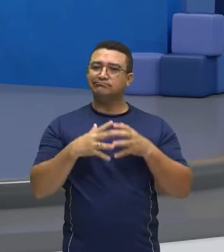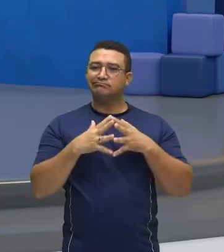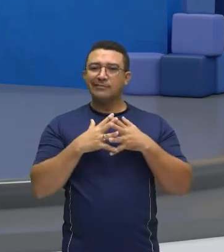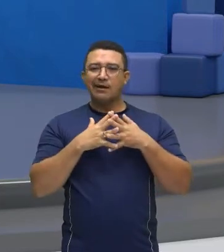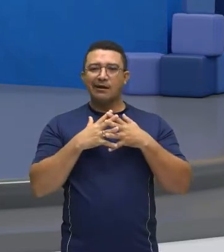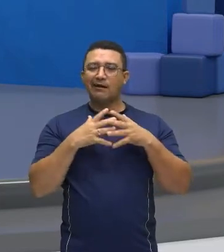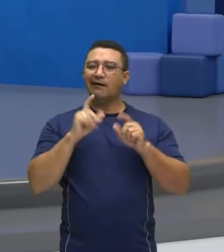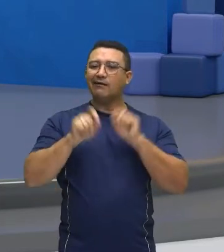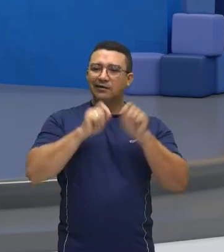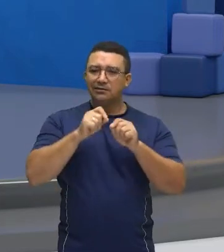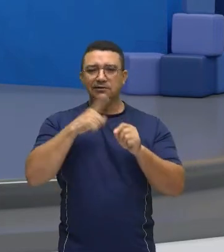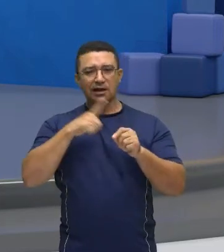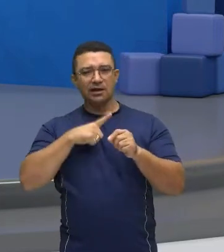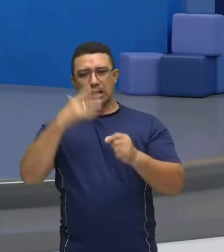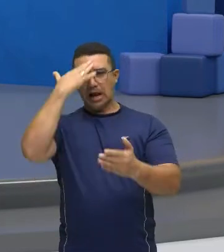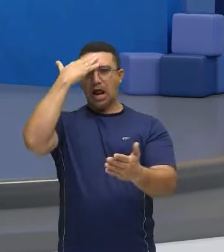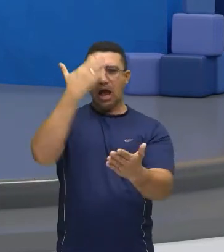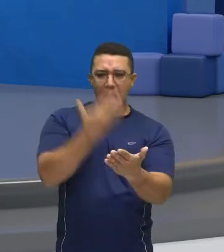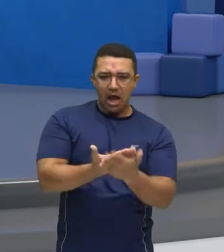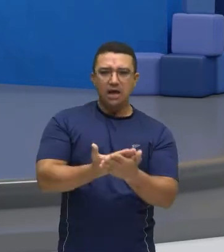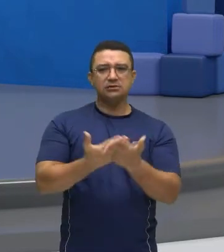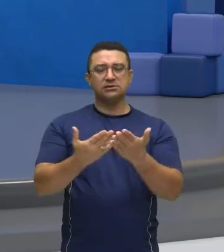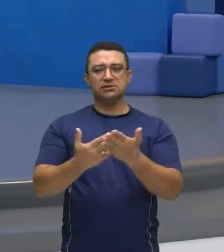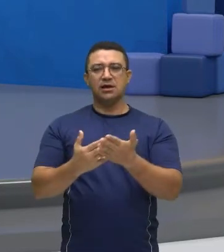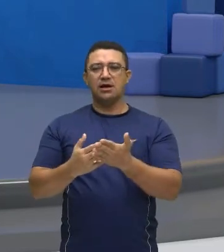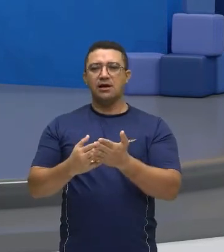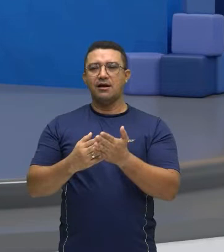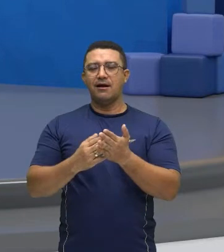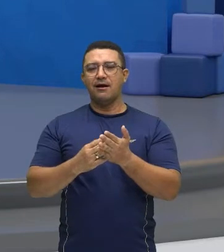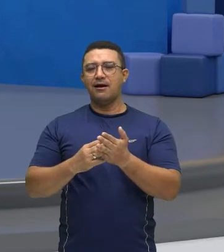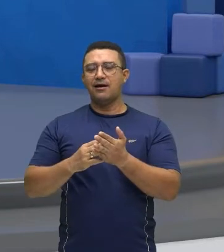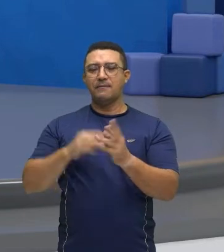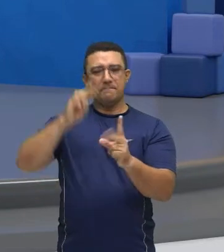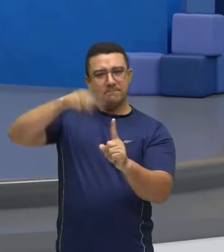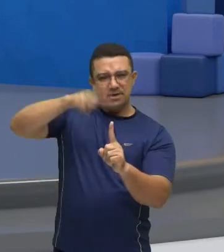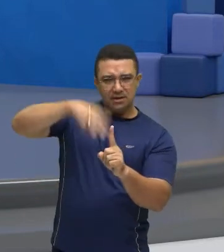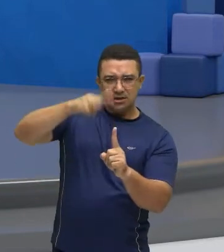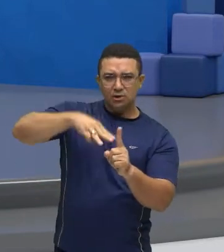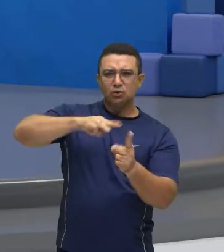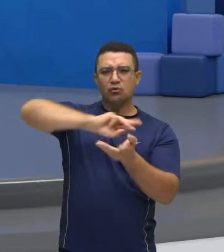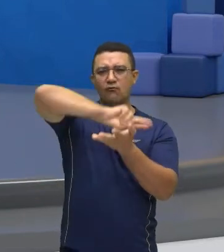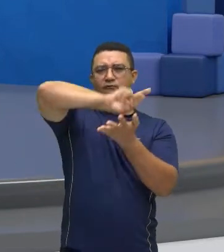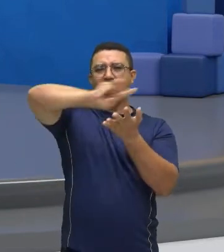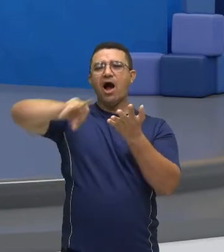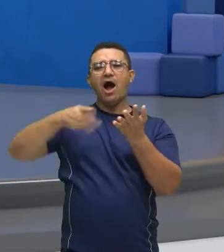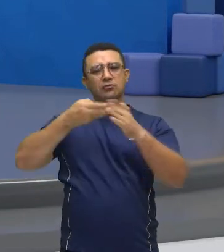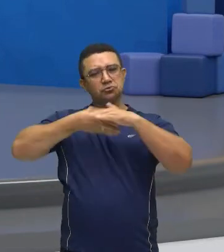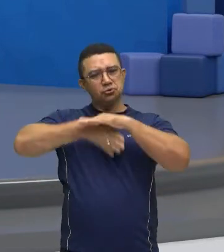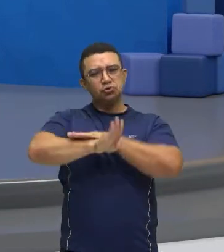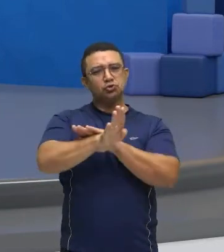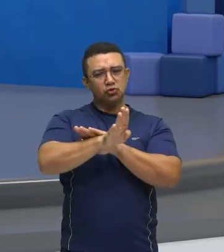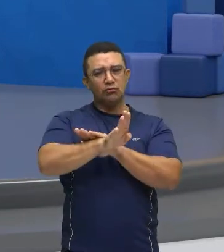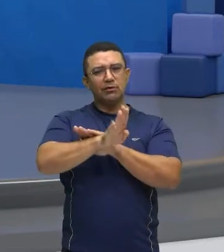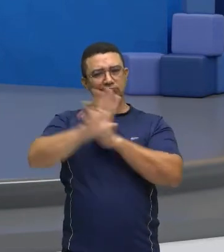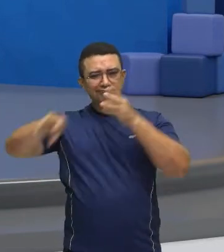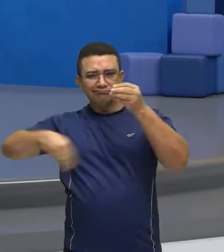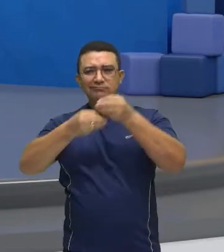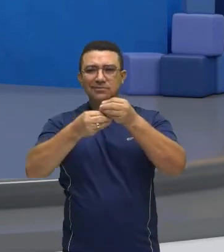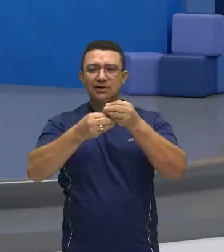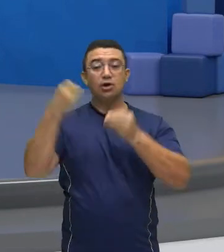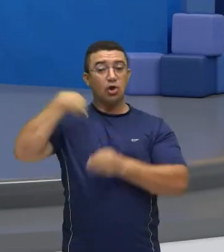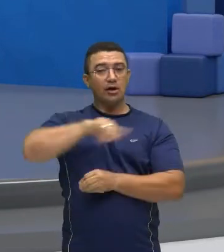ali as crenças, as leis, os costumes, né, então são diversos fatores que contribuem ali para a